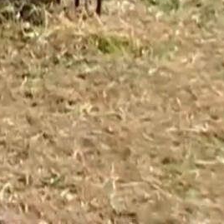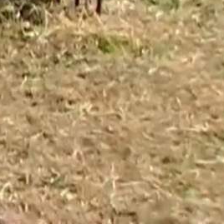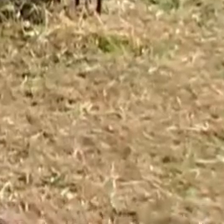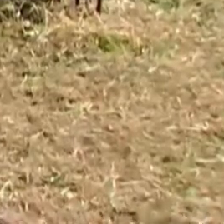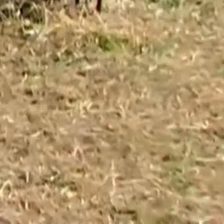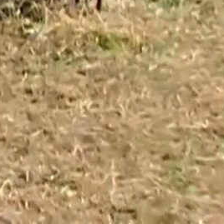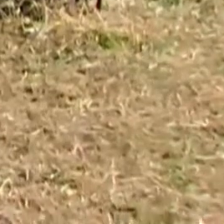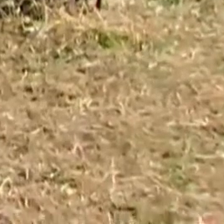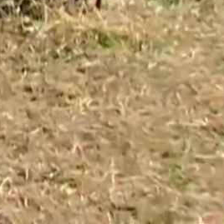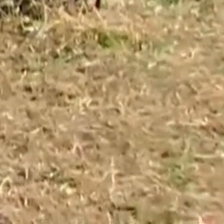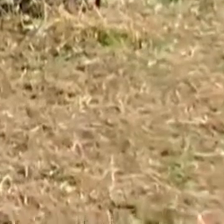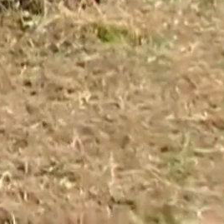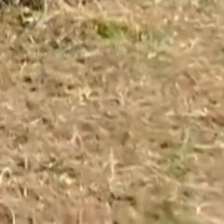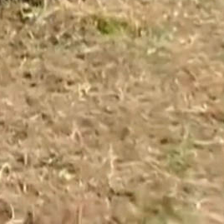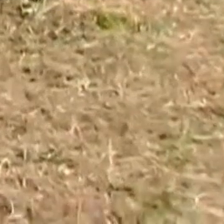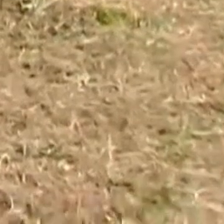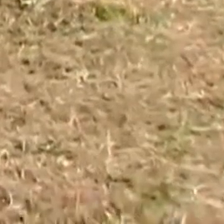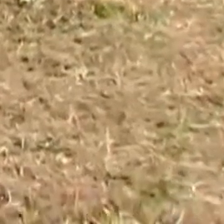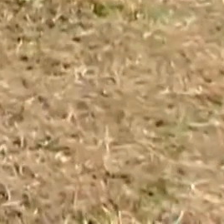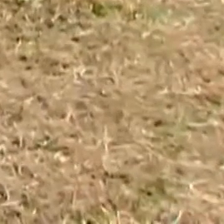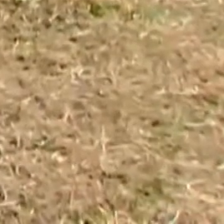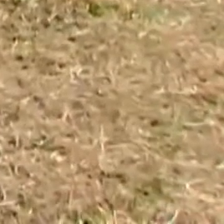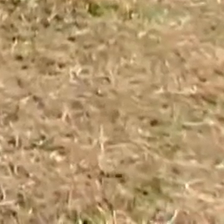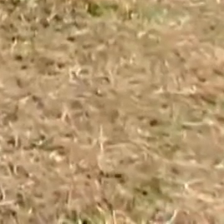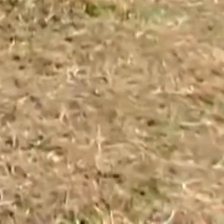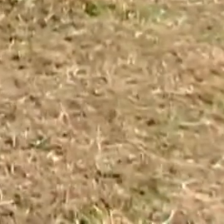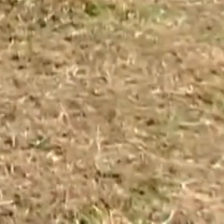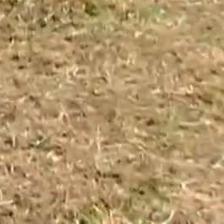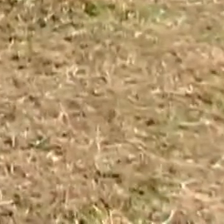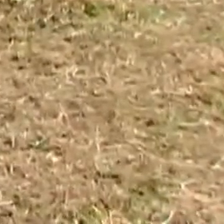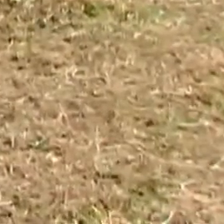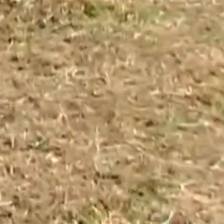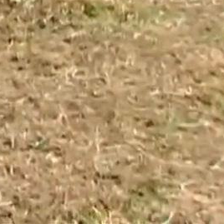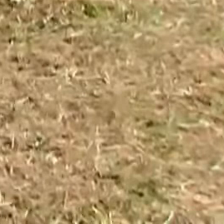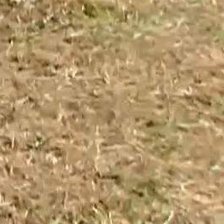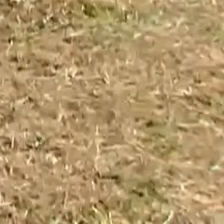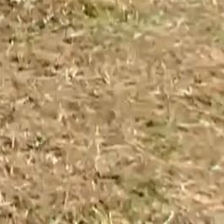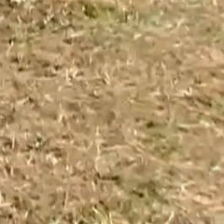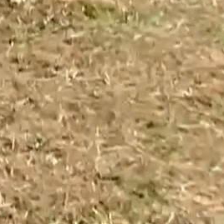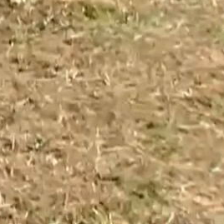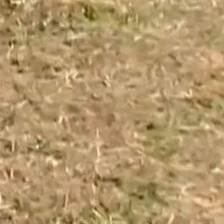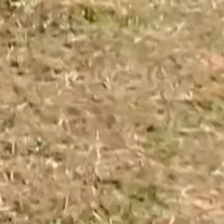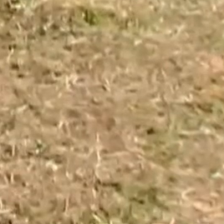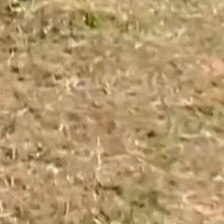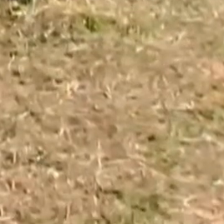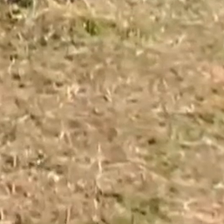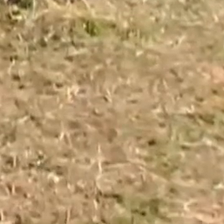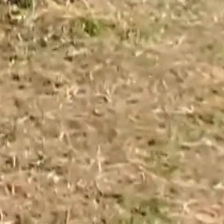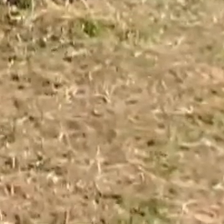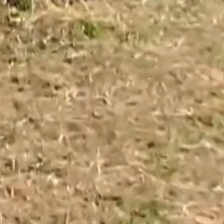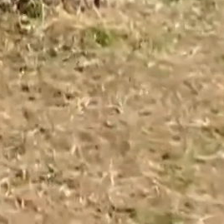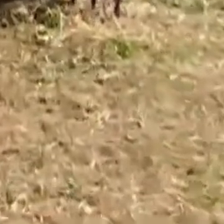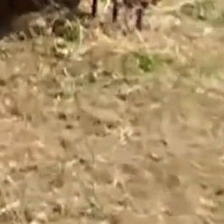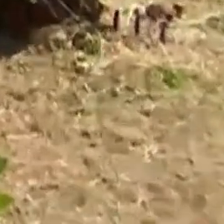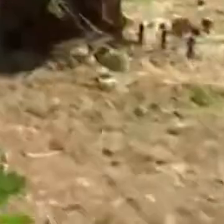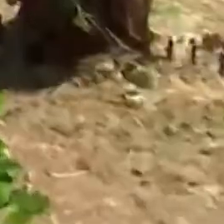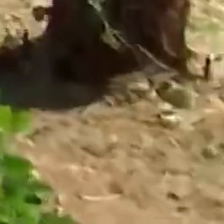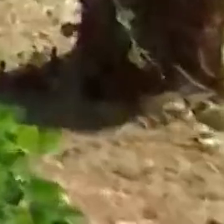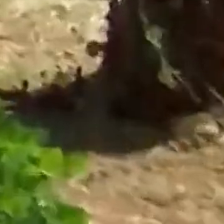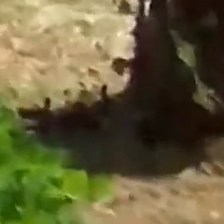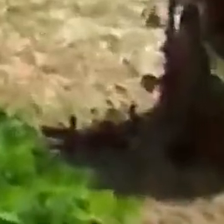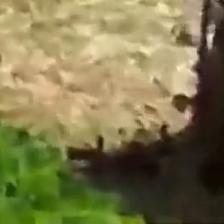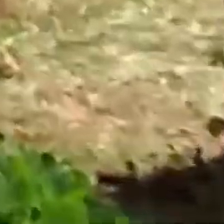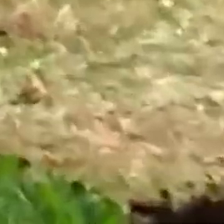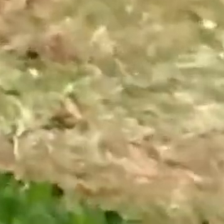é amendoim. Olha que incrível, o amendoim enterra as sementes, que são, na verdade,